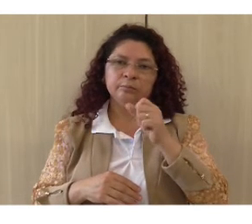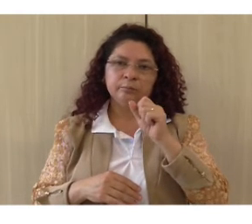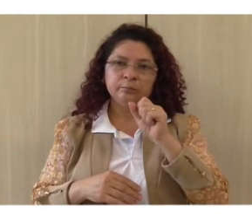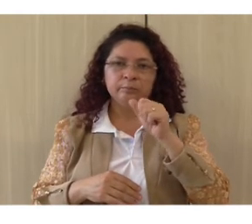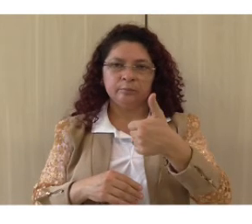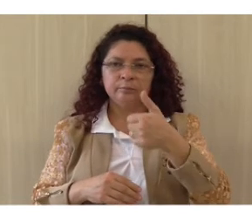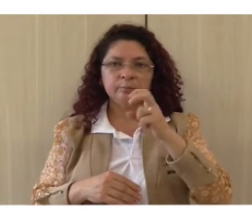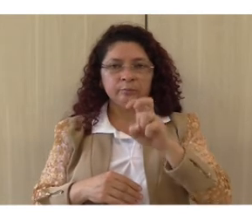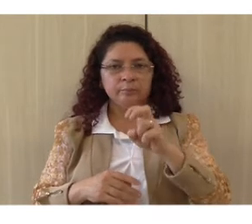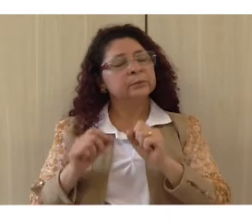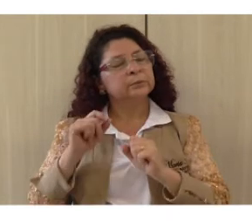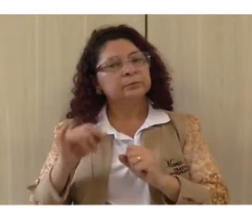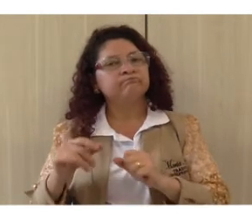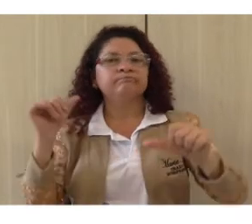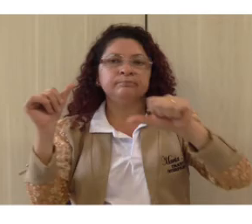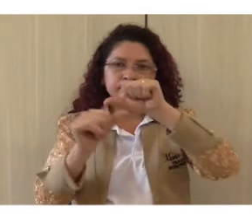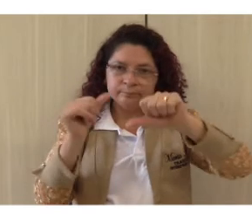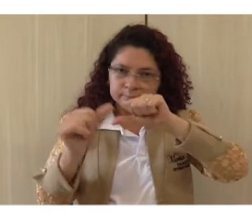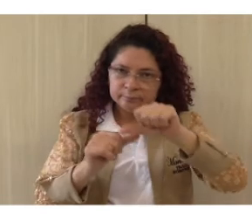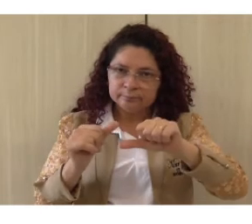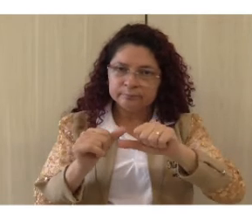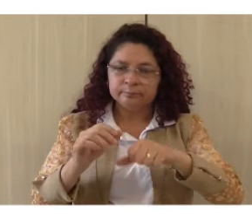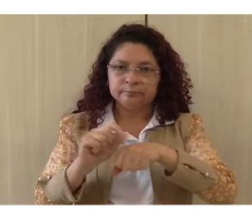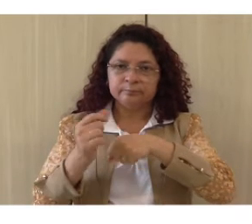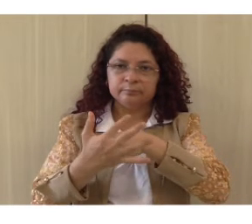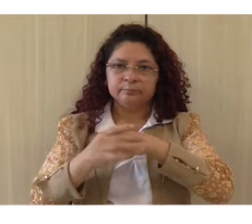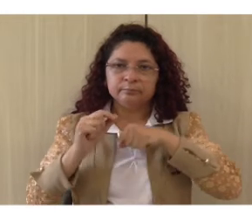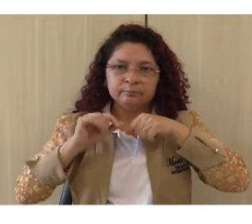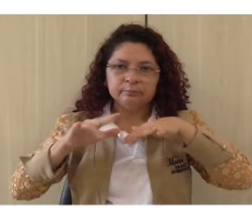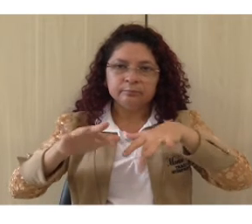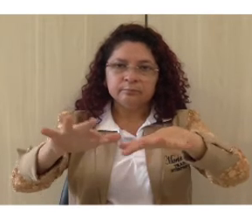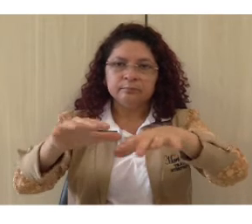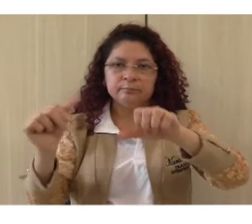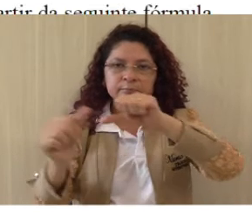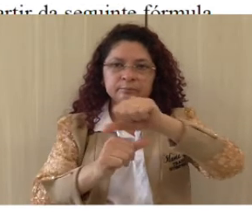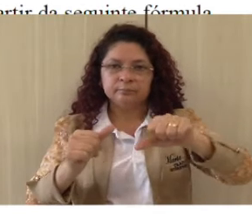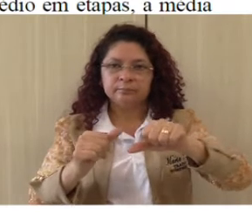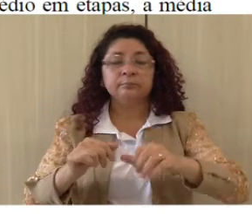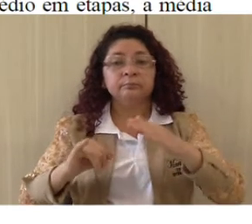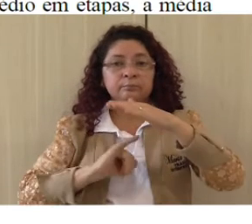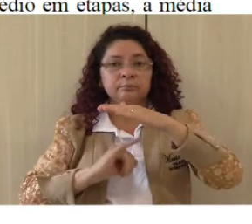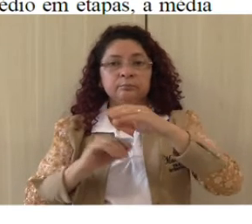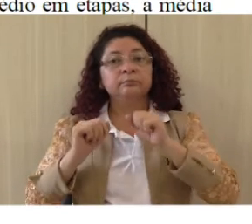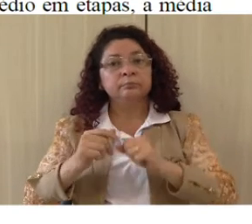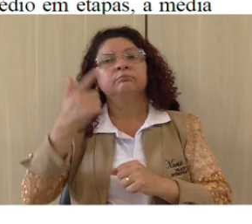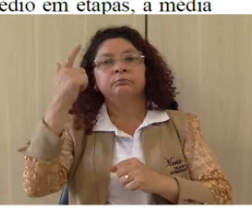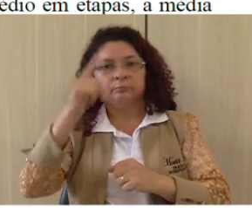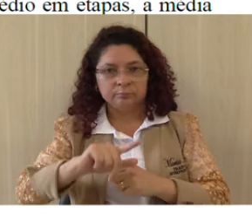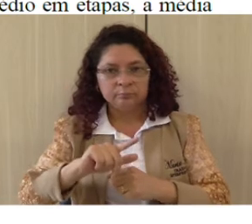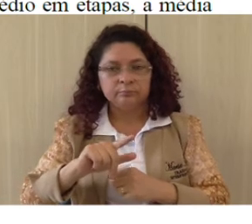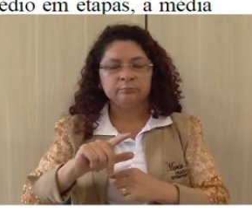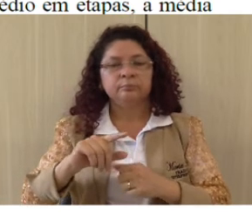6.2.2.15. Caso haja alteração da situação epidemiológica do município de Bragança, a instituição poderá rever a forma